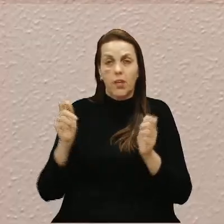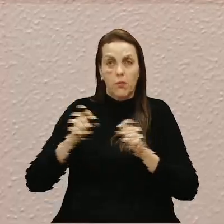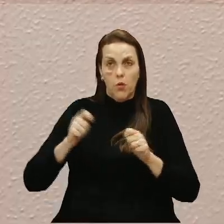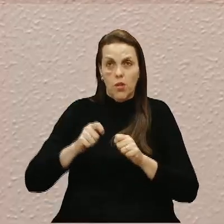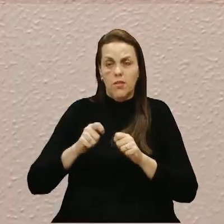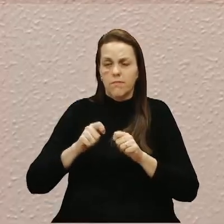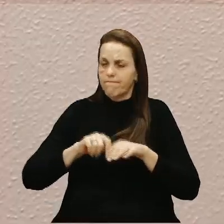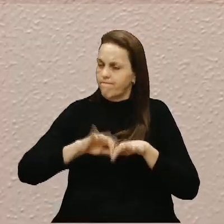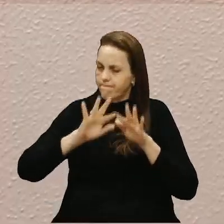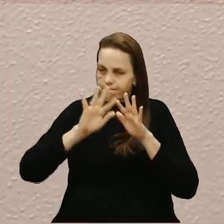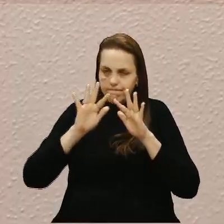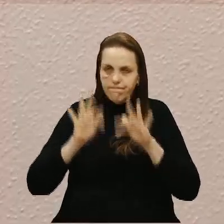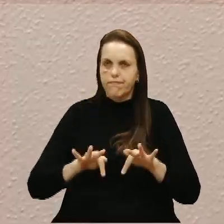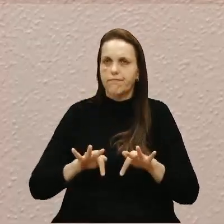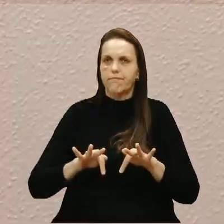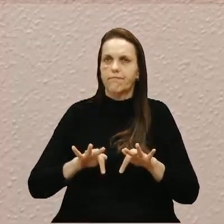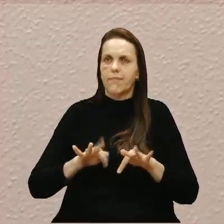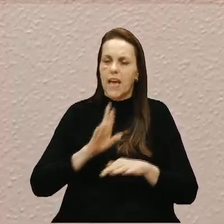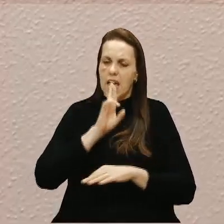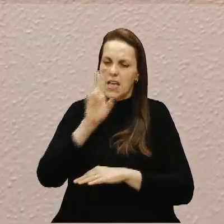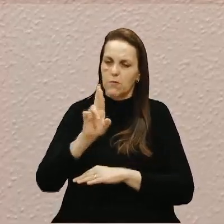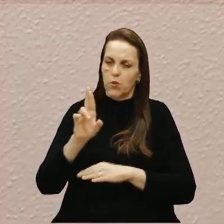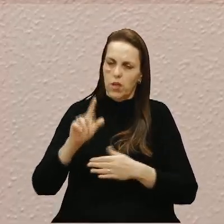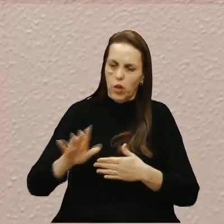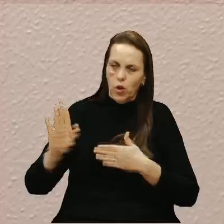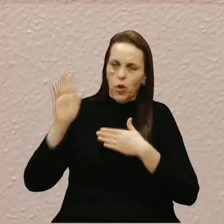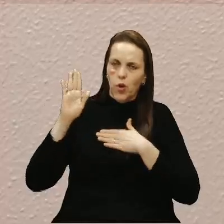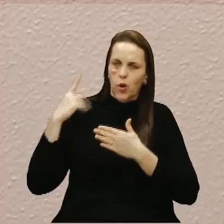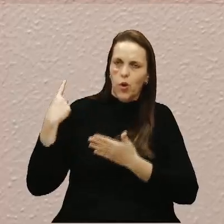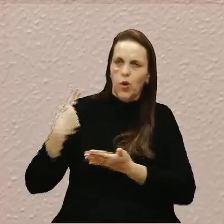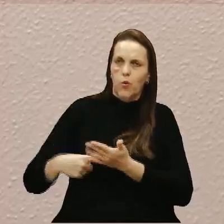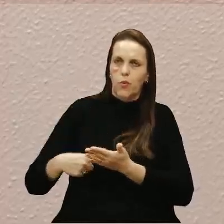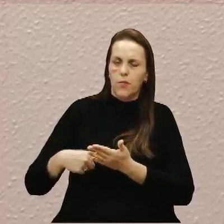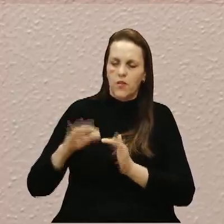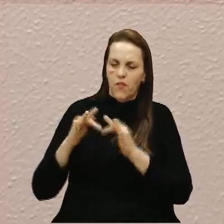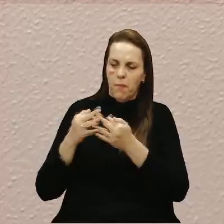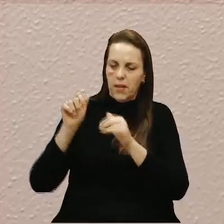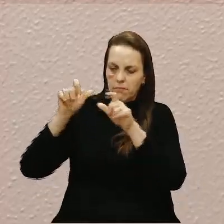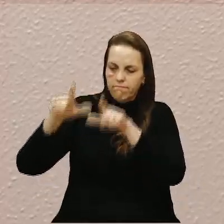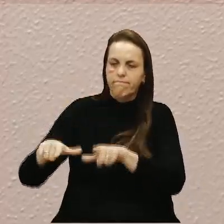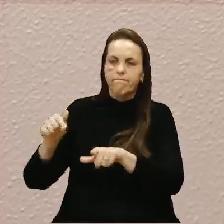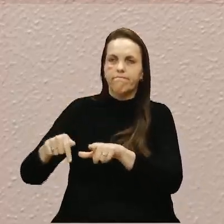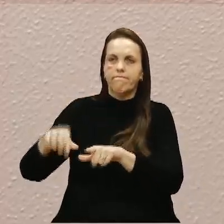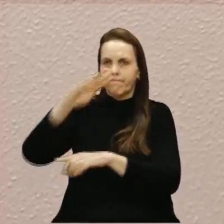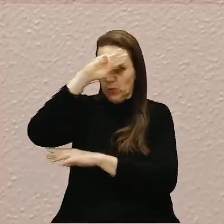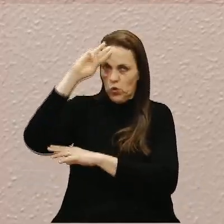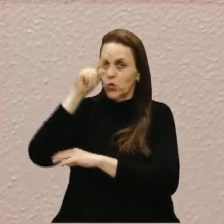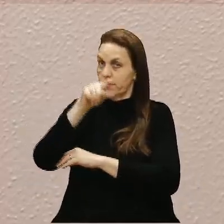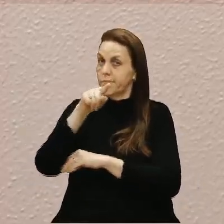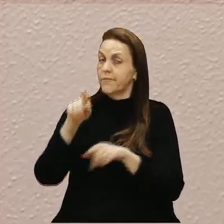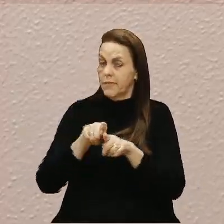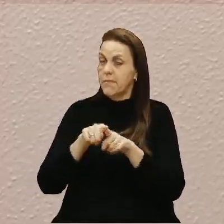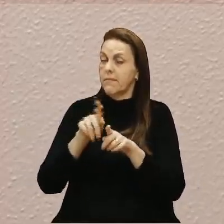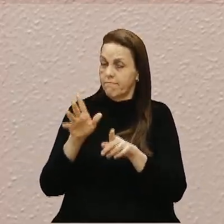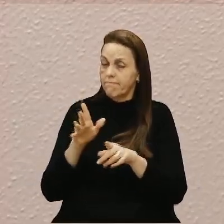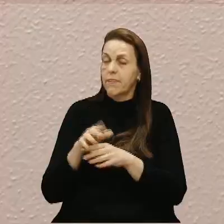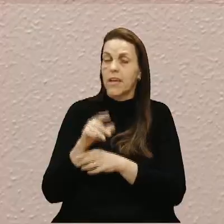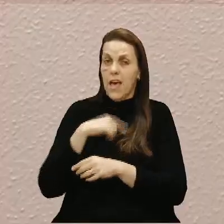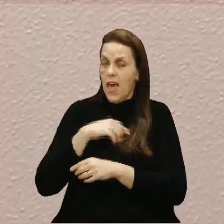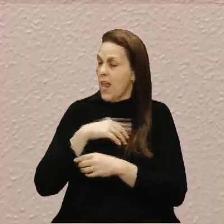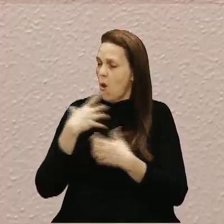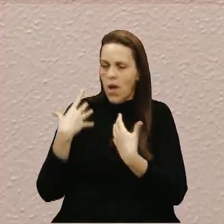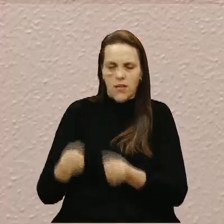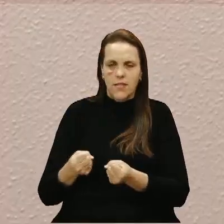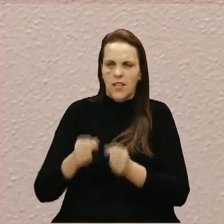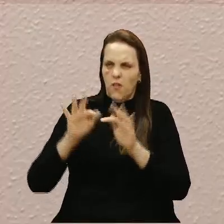quitar, responder o nosso compromisso com as famílias daquele local, vereador Juliano, Porque é inaceitável que a gente chegue quase no final